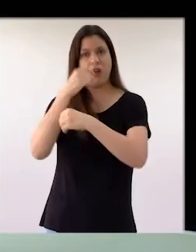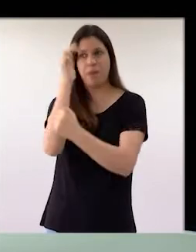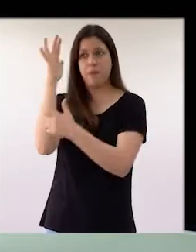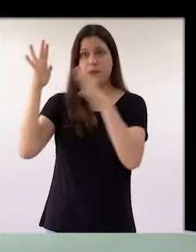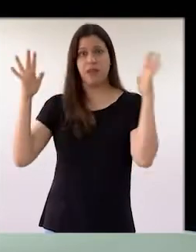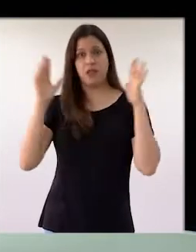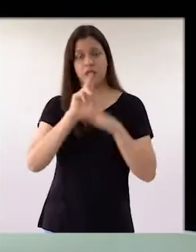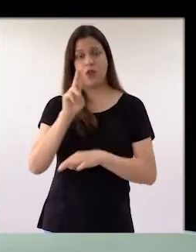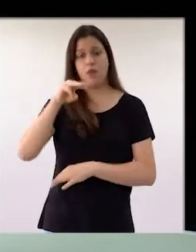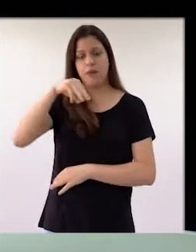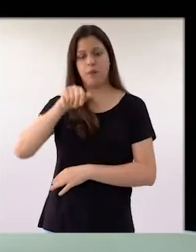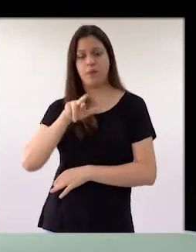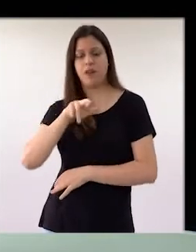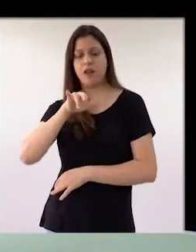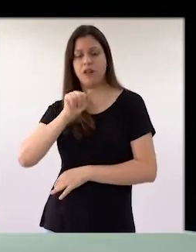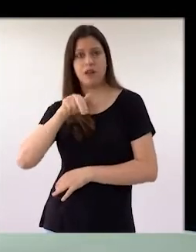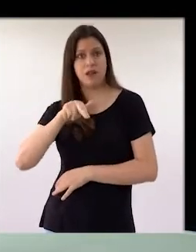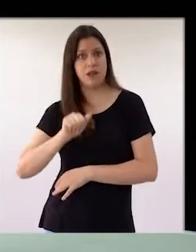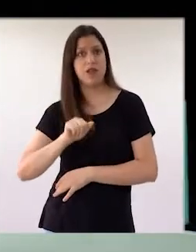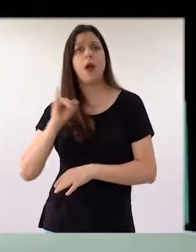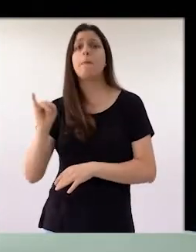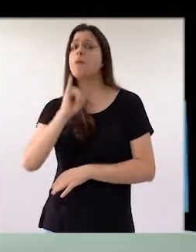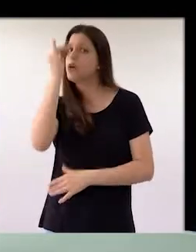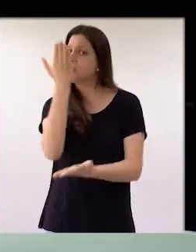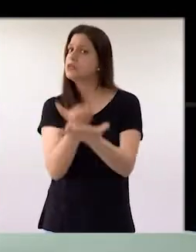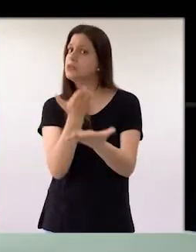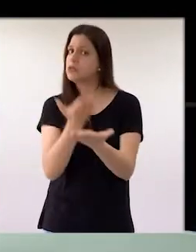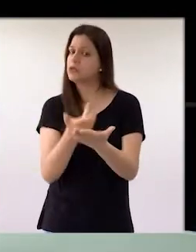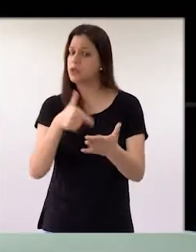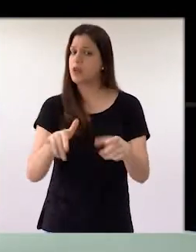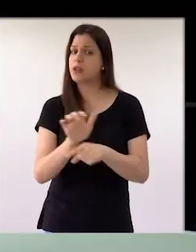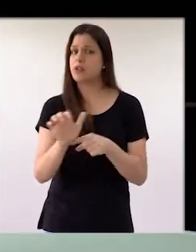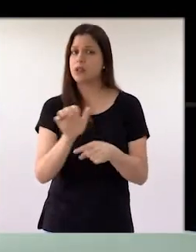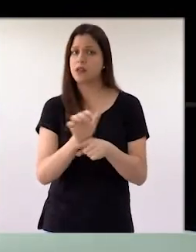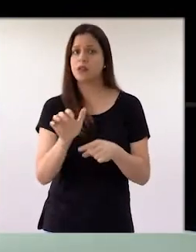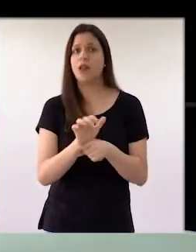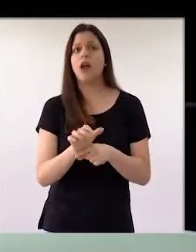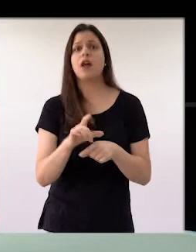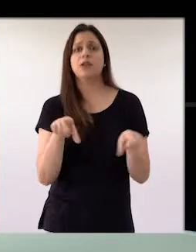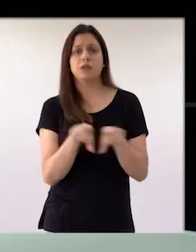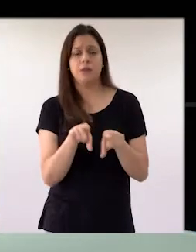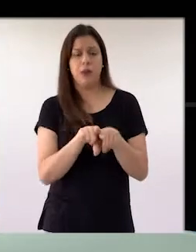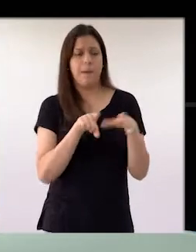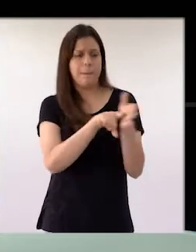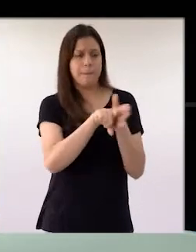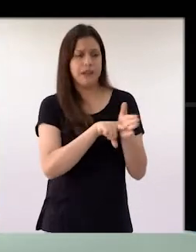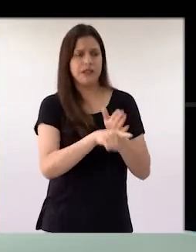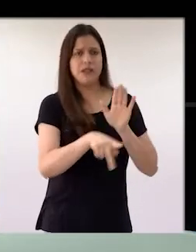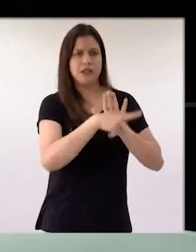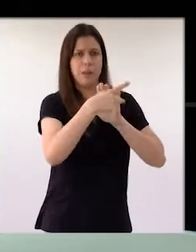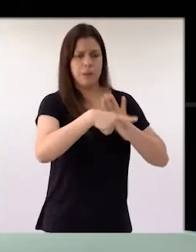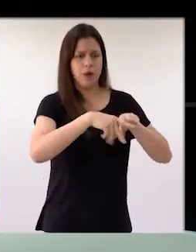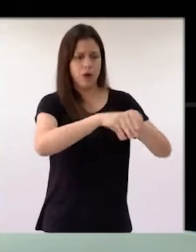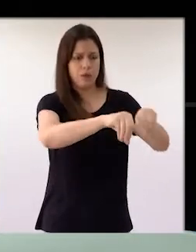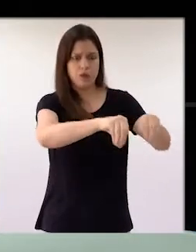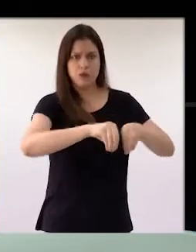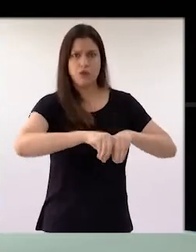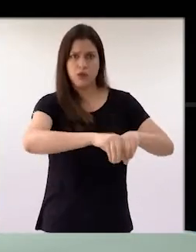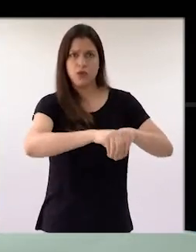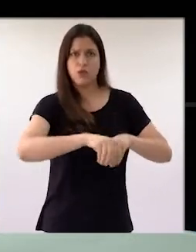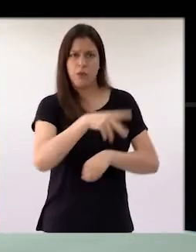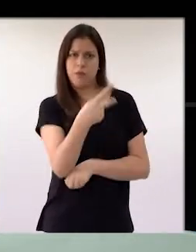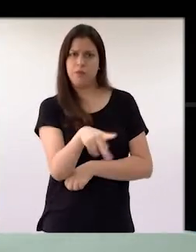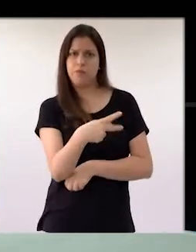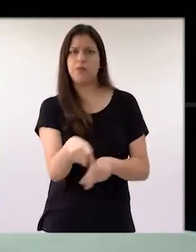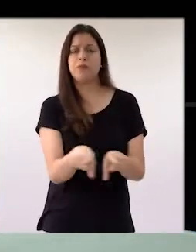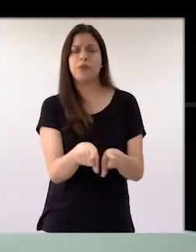Souza Pereira participou de importantes estudos aqui no estado, como o relatório sobre uso e ocupação do solo da Bacia do Alto do Paraguai e o